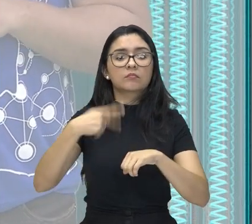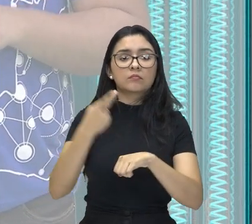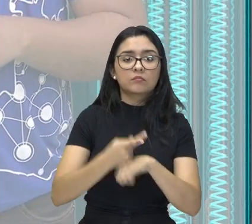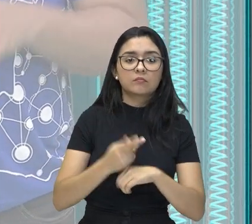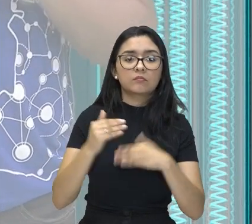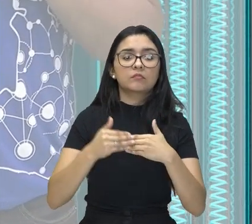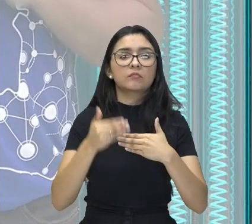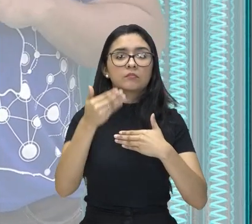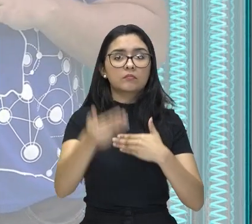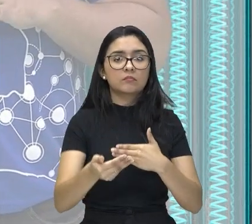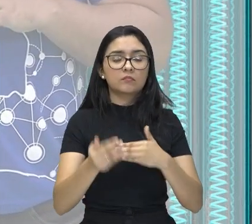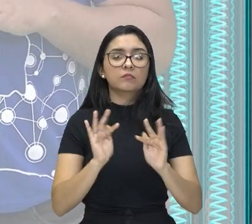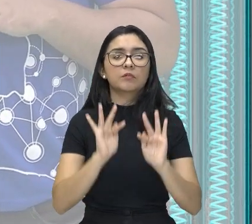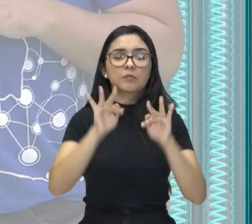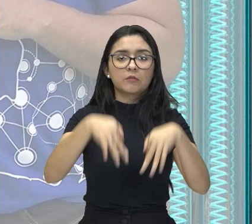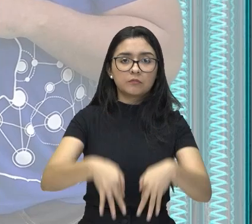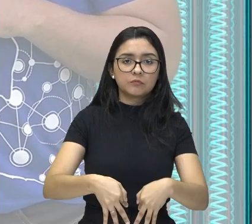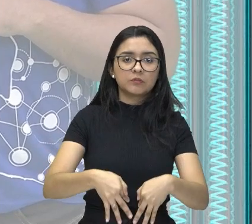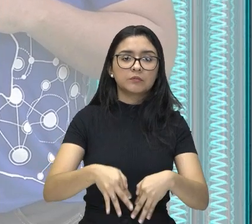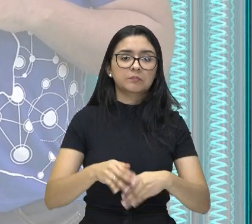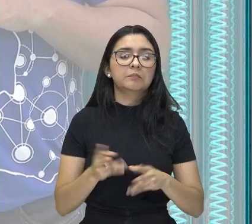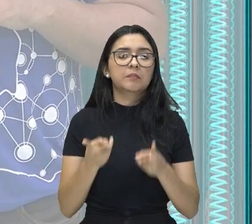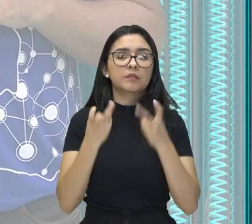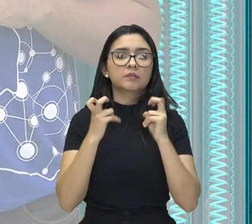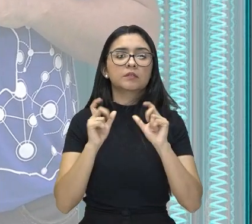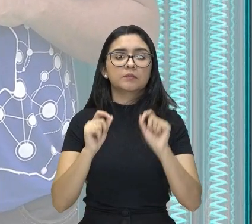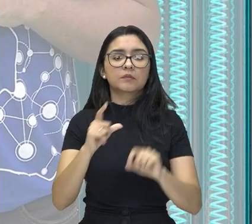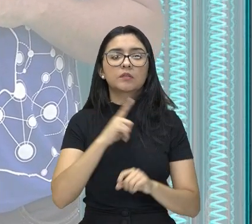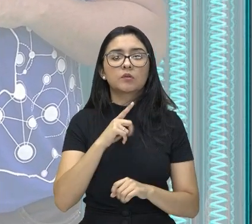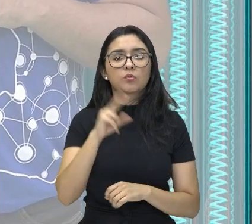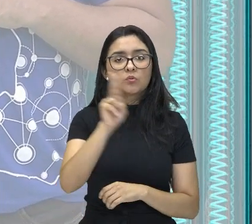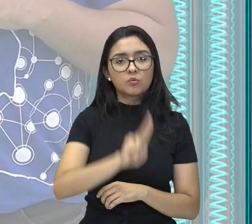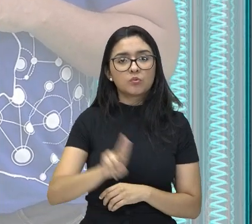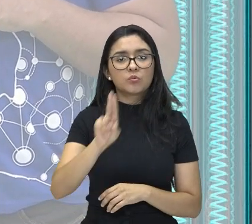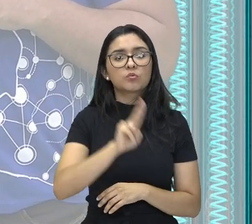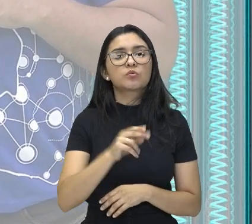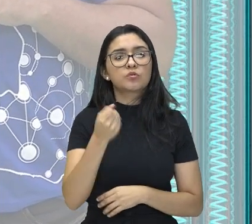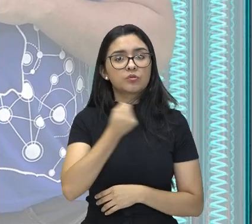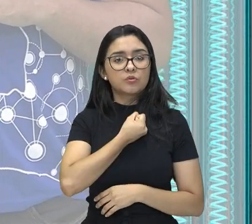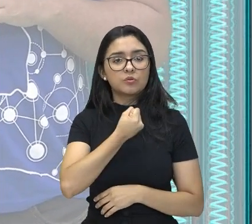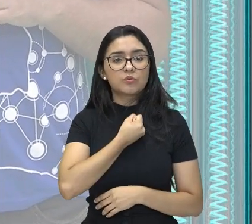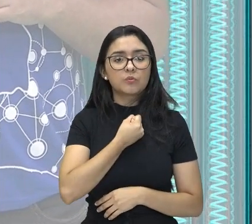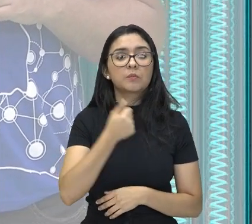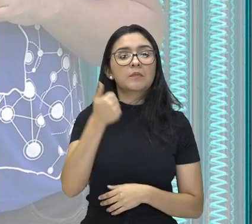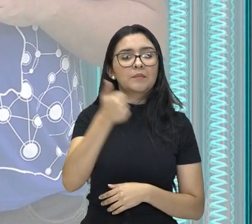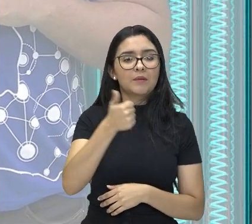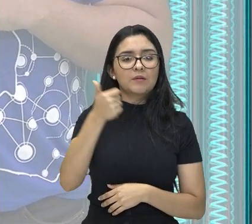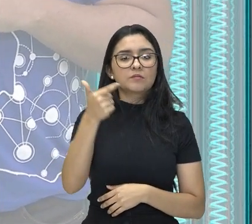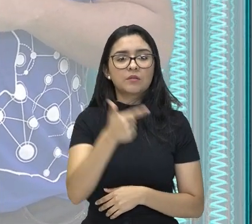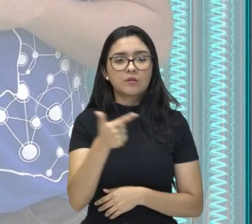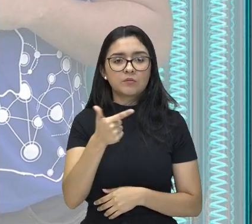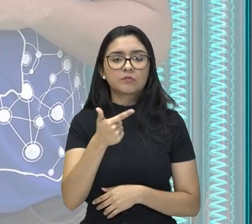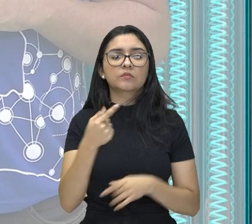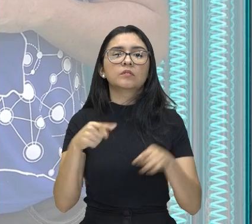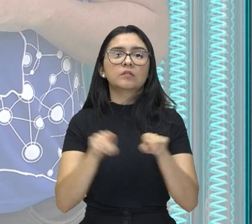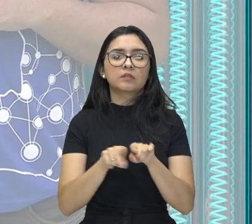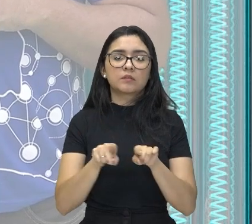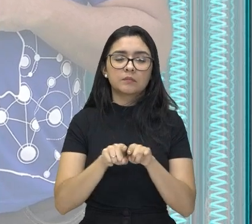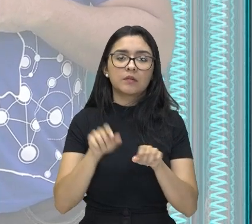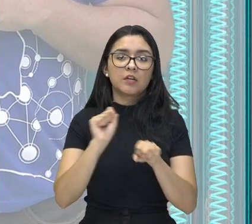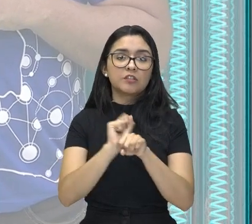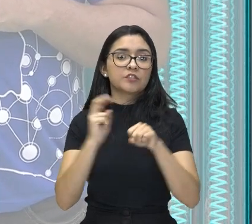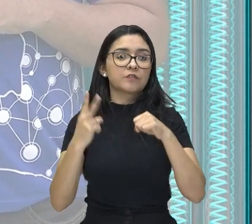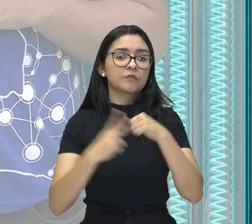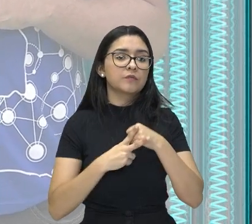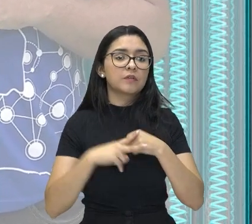em sequência, por fim. Observe que nós temos uso tanto de numerais, como primeiro, segundo, quanto de advérbios,